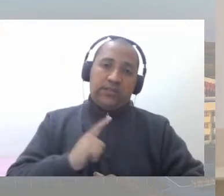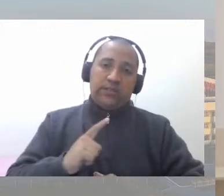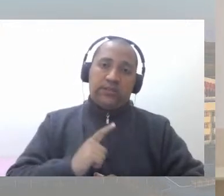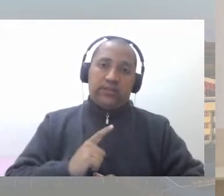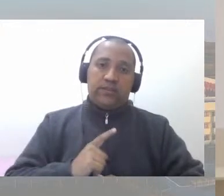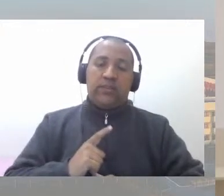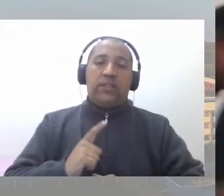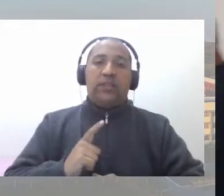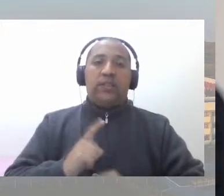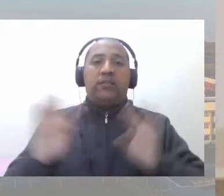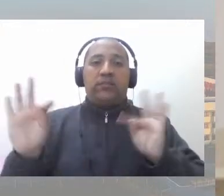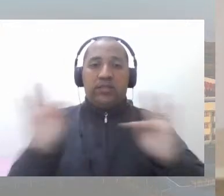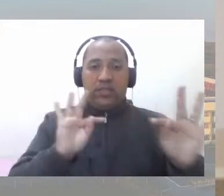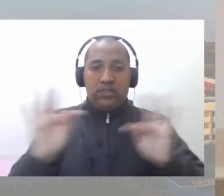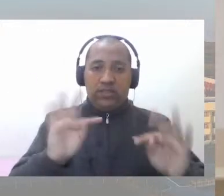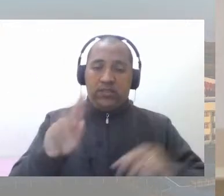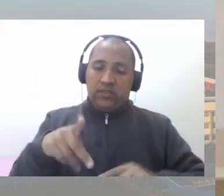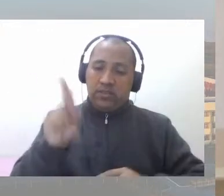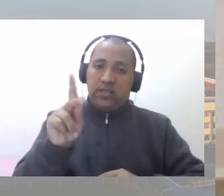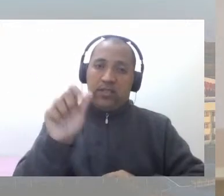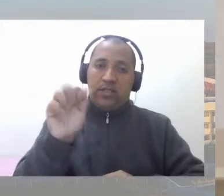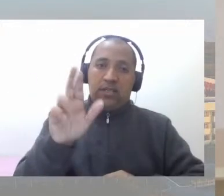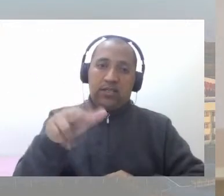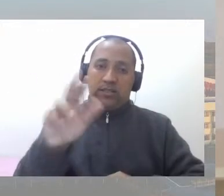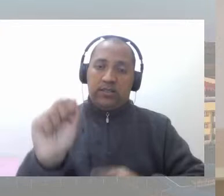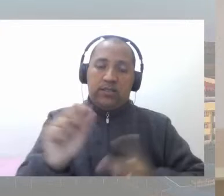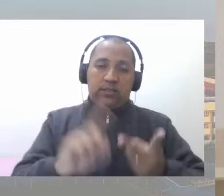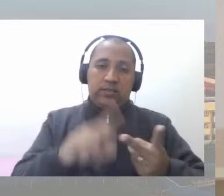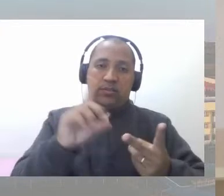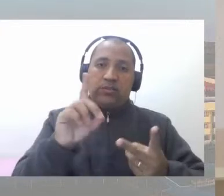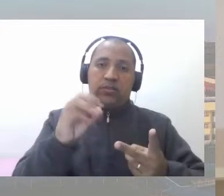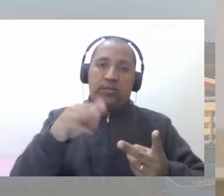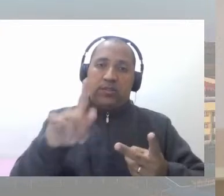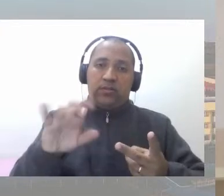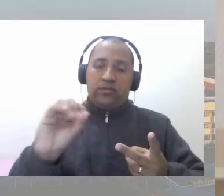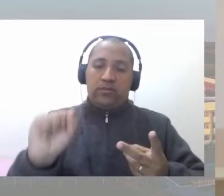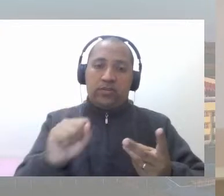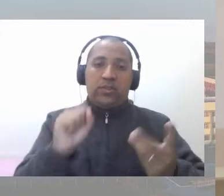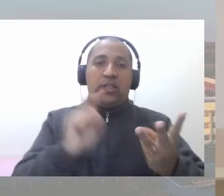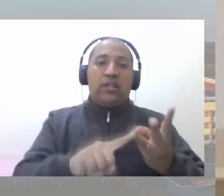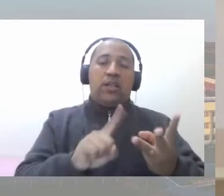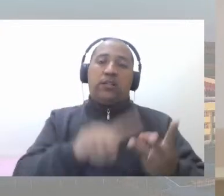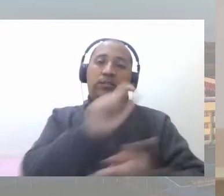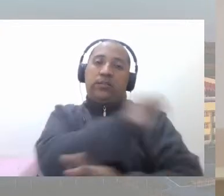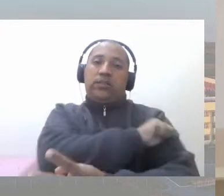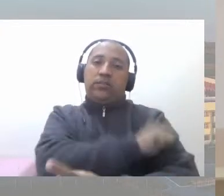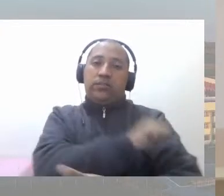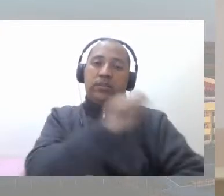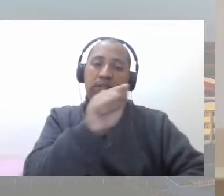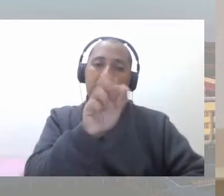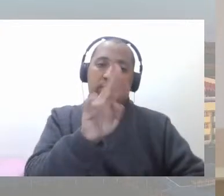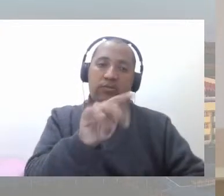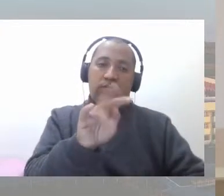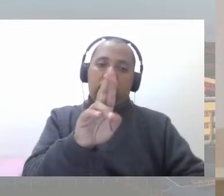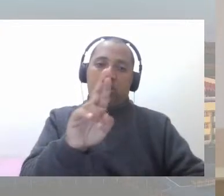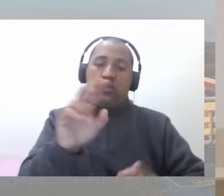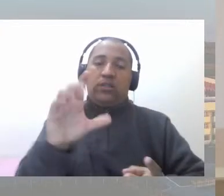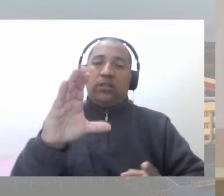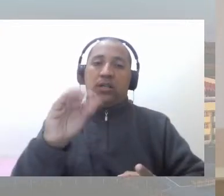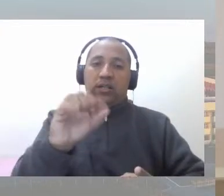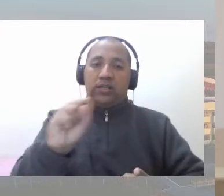como TAI, a Karina e o Domingos, como discentes, o Arthur e o Cássio, e